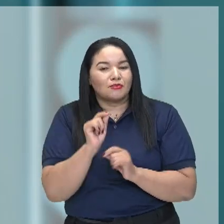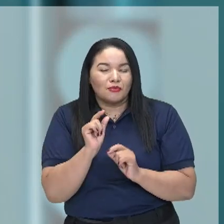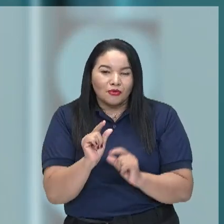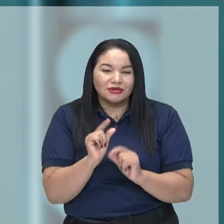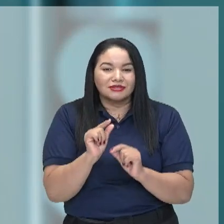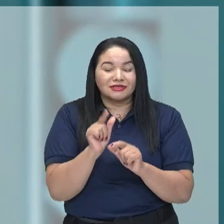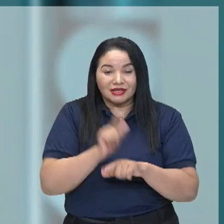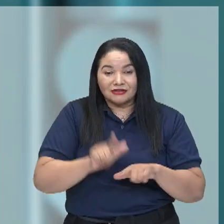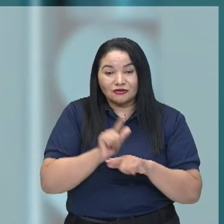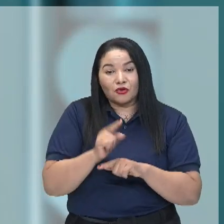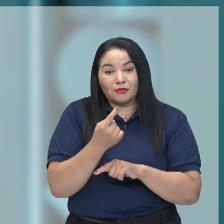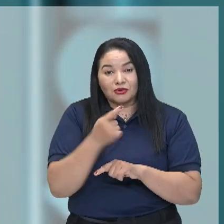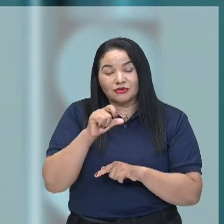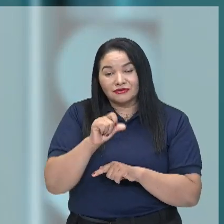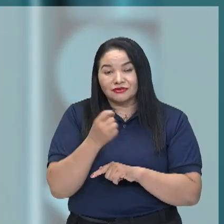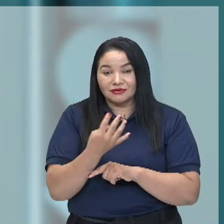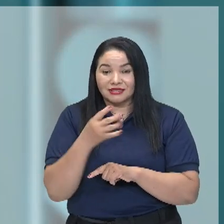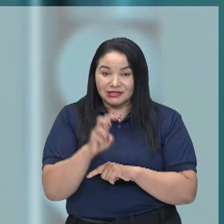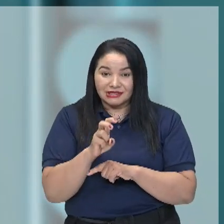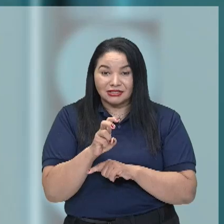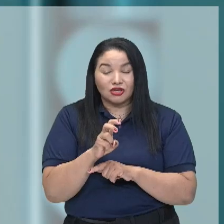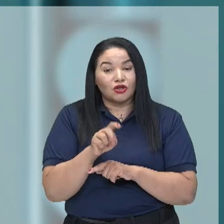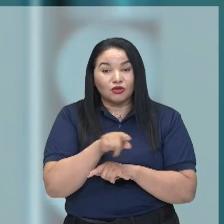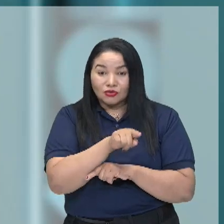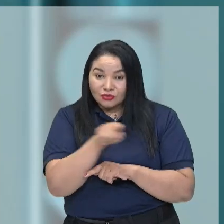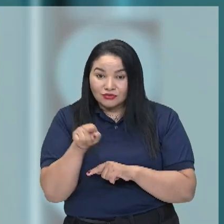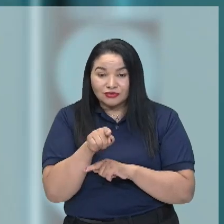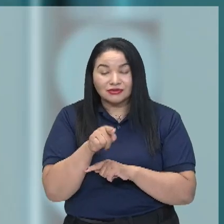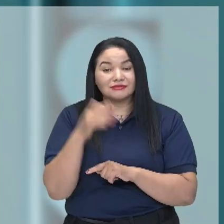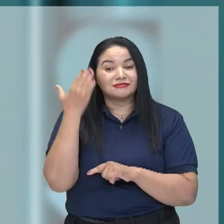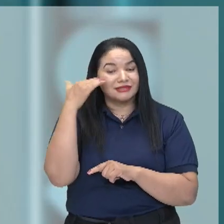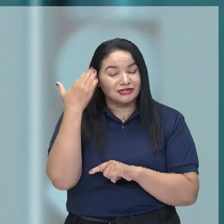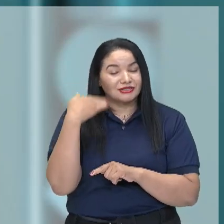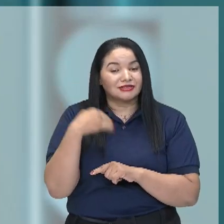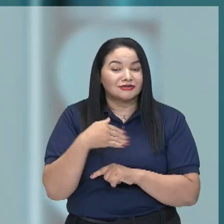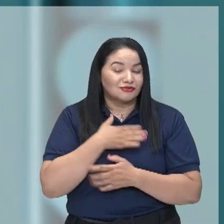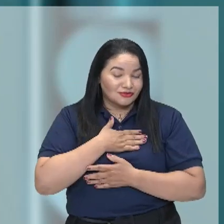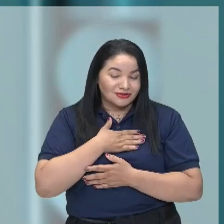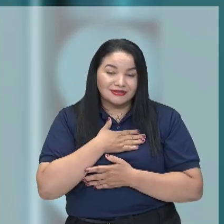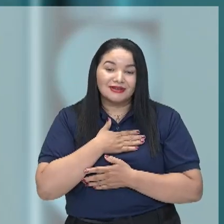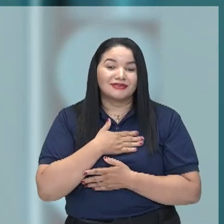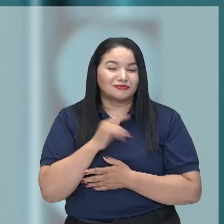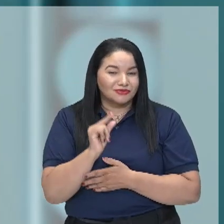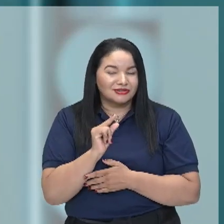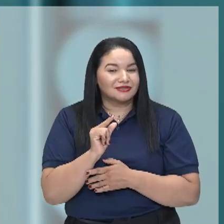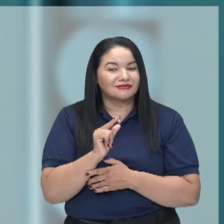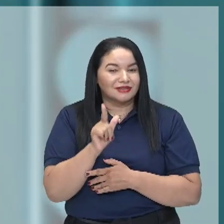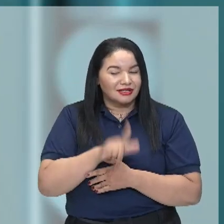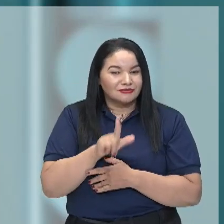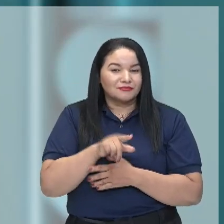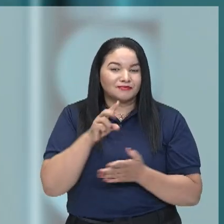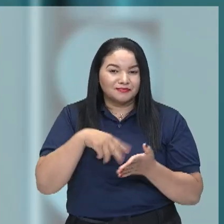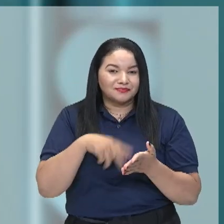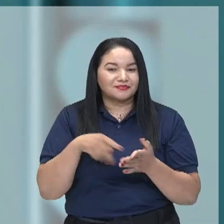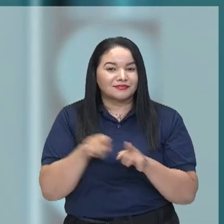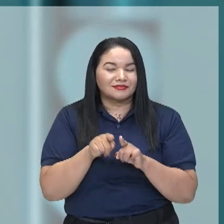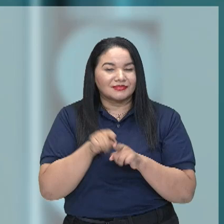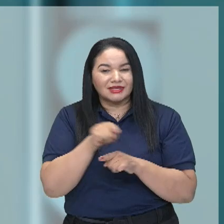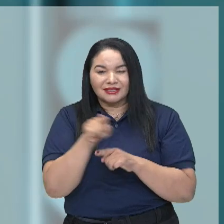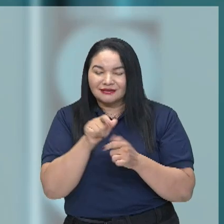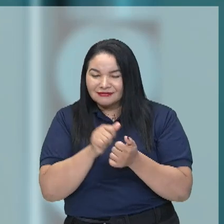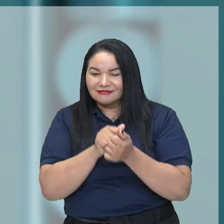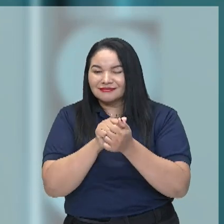de 1945, que todos tenham compreendido e gostado um pouco dessas leituras. A gente sempre tenta aproximar um